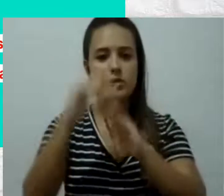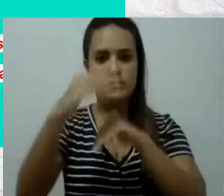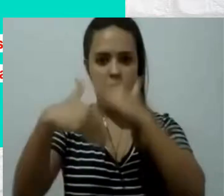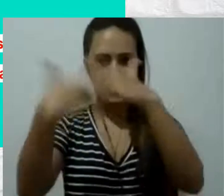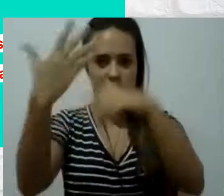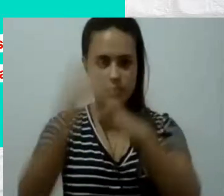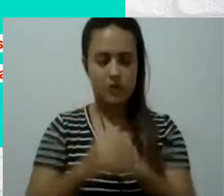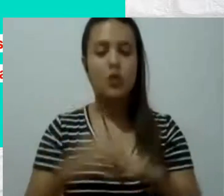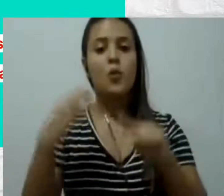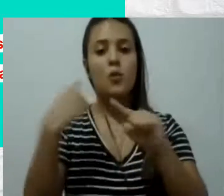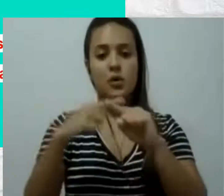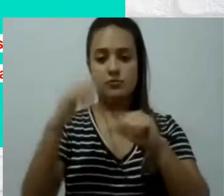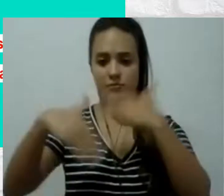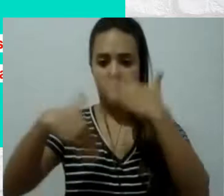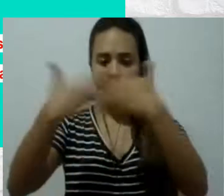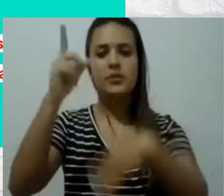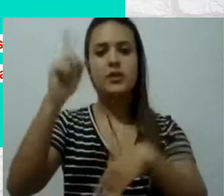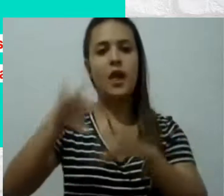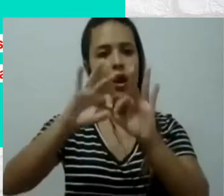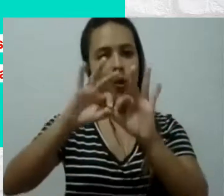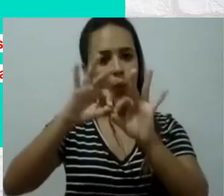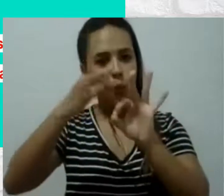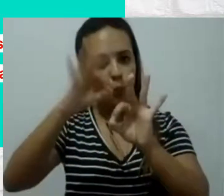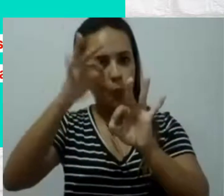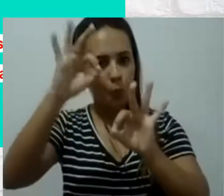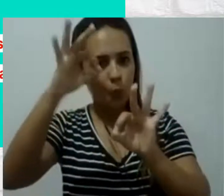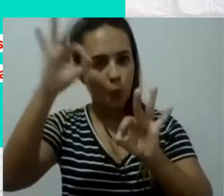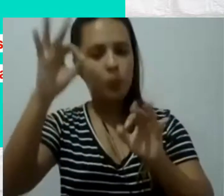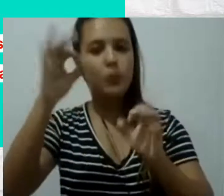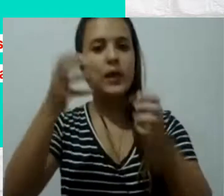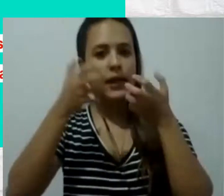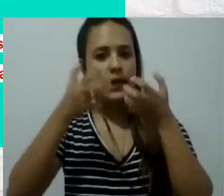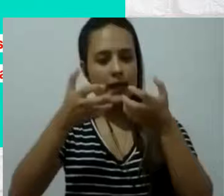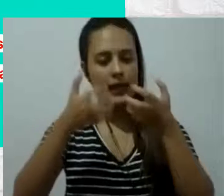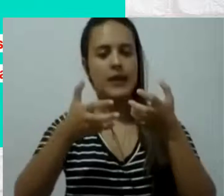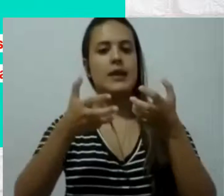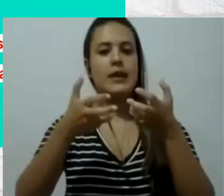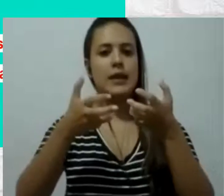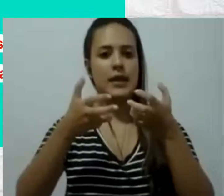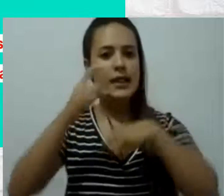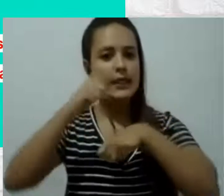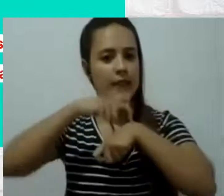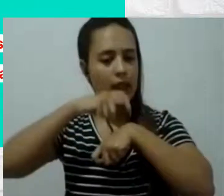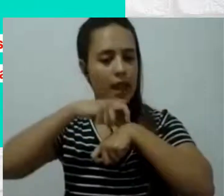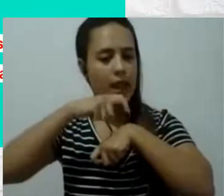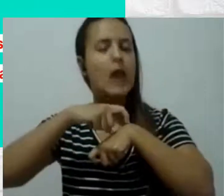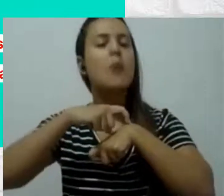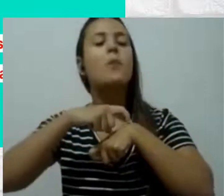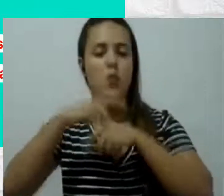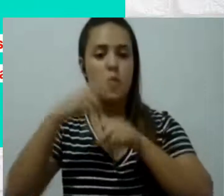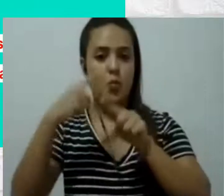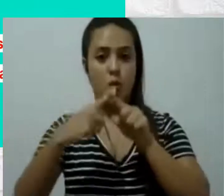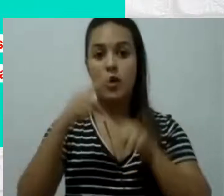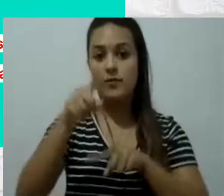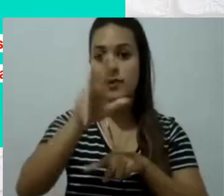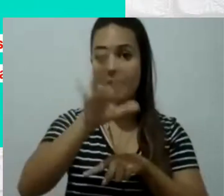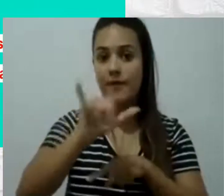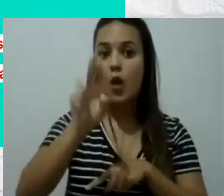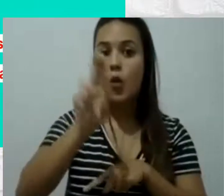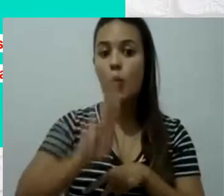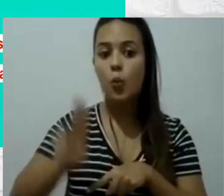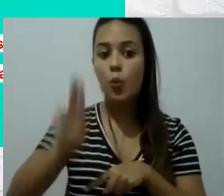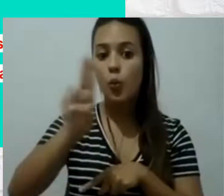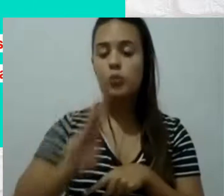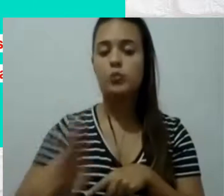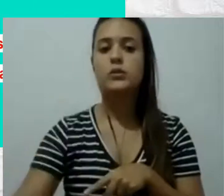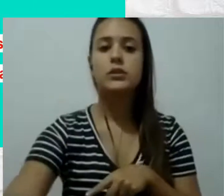o desenvolvimento. Porque o desenvolvimento, geralmente, ele é um pouco mais extenso, requer um pouco mais de tempo, até porque você